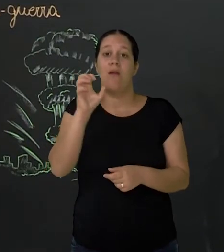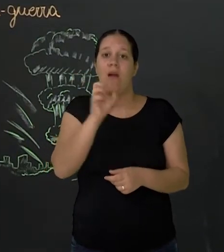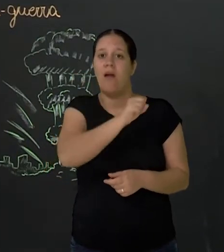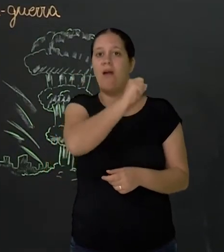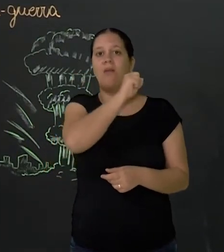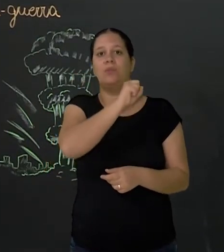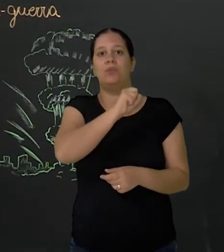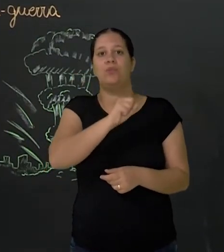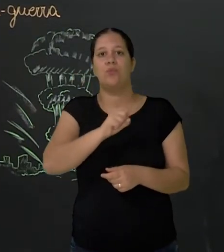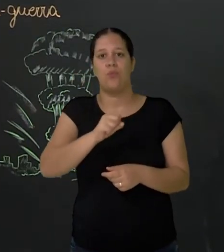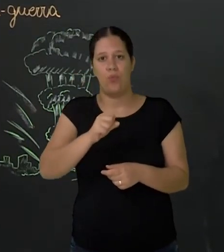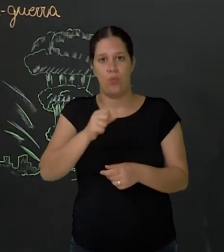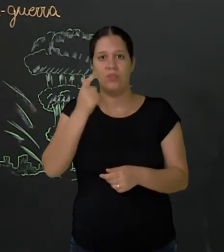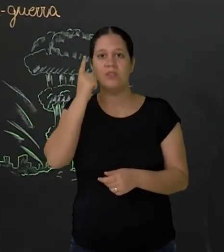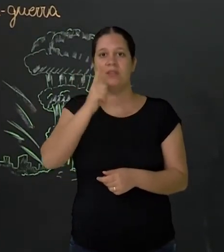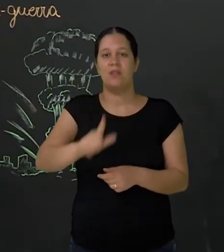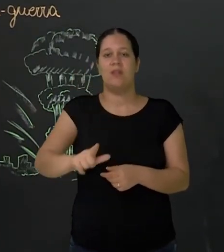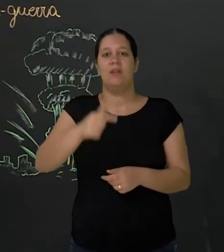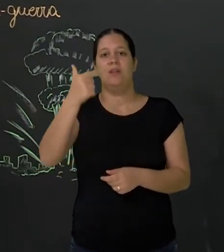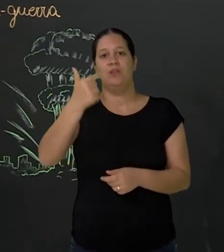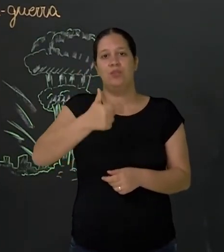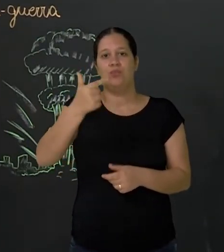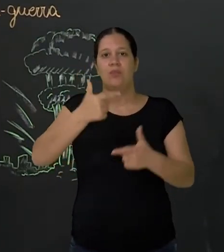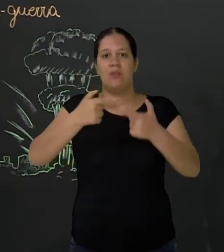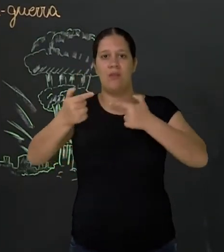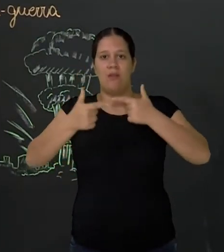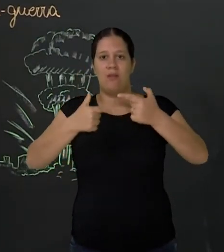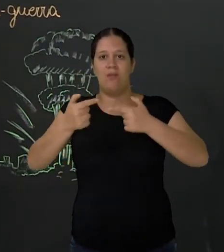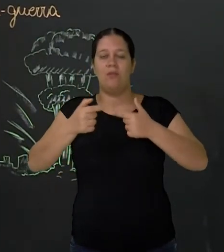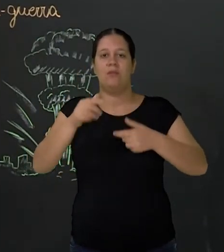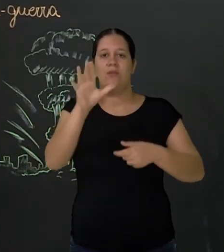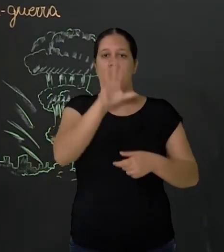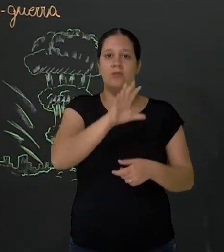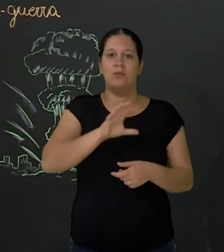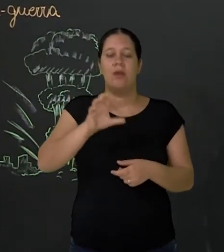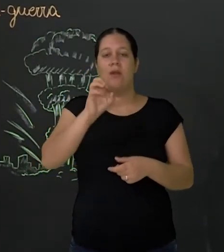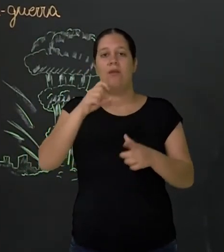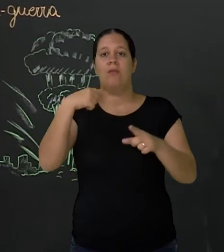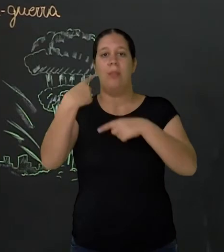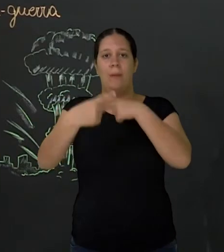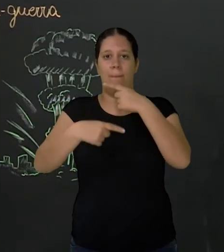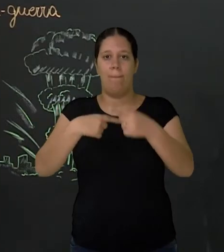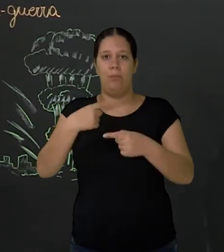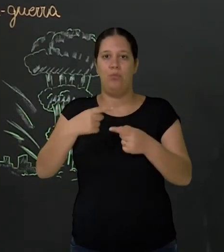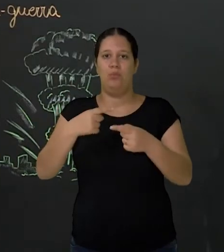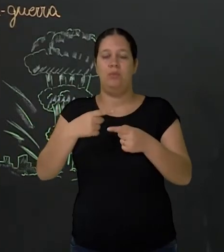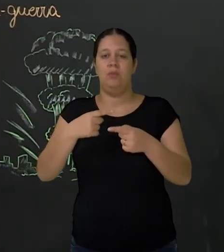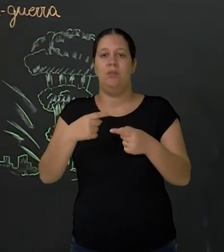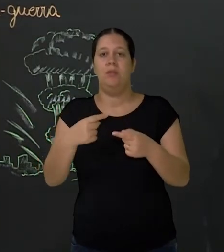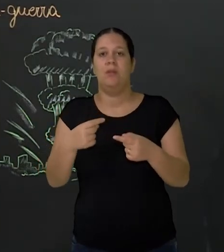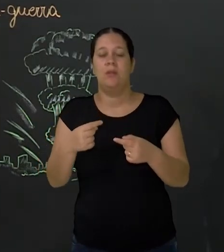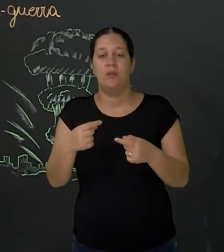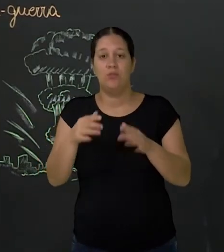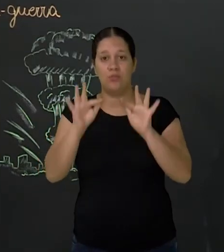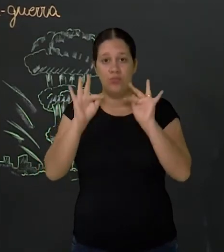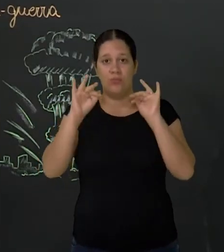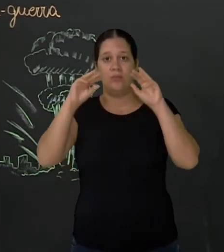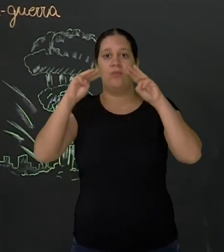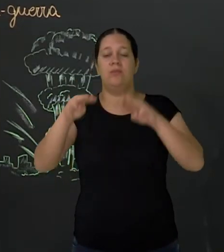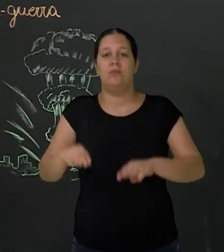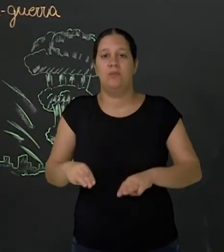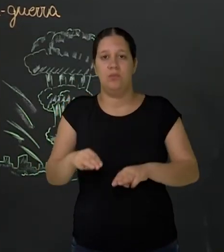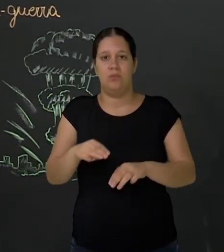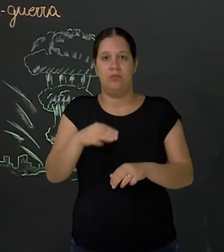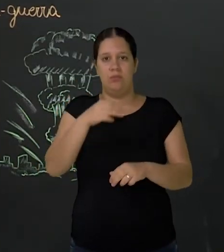reação imediata e entram na Segunda Guerra Mundial poucos dias depois do ataque. Então o que acontece? O panorama